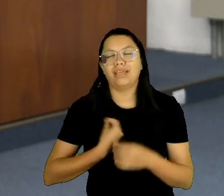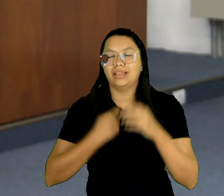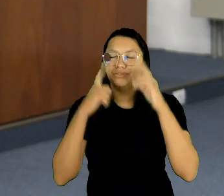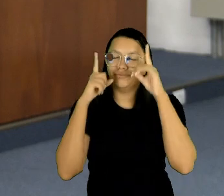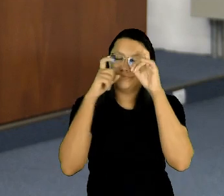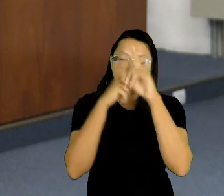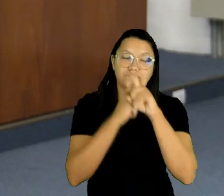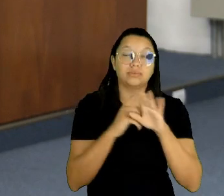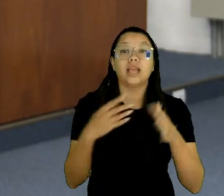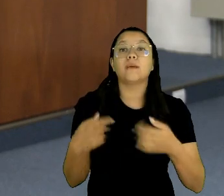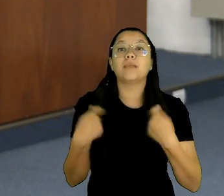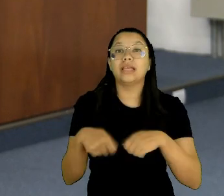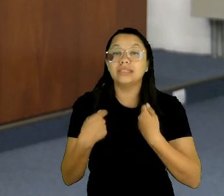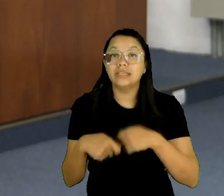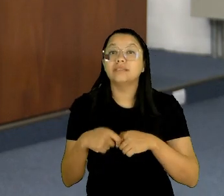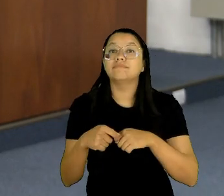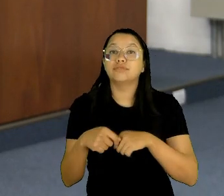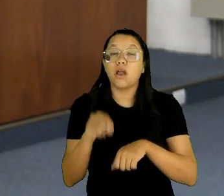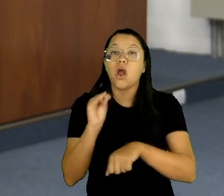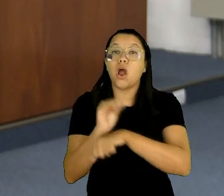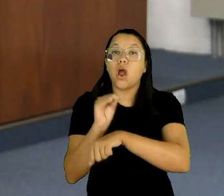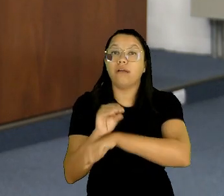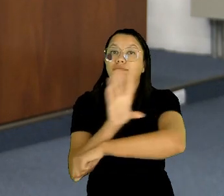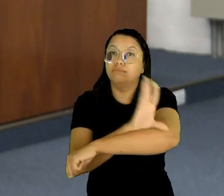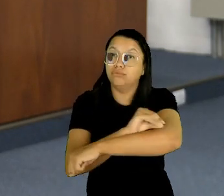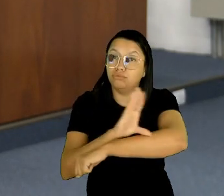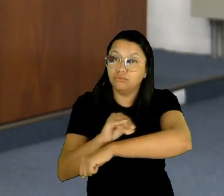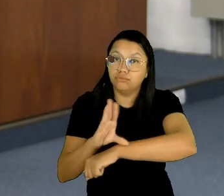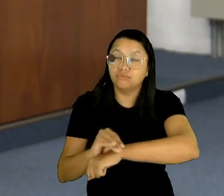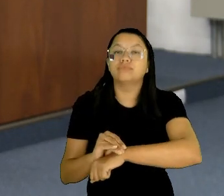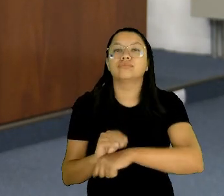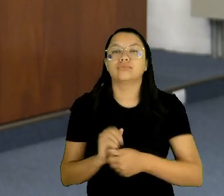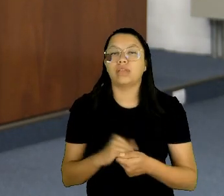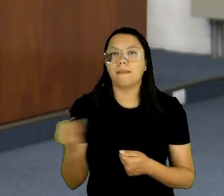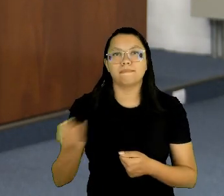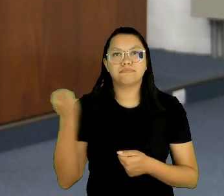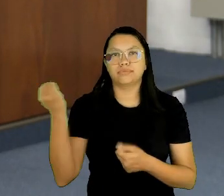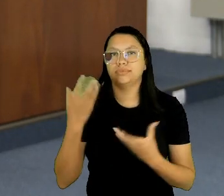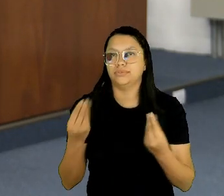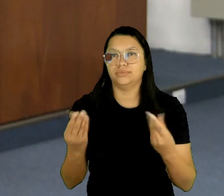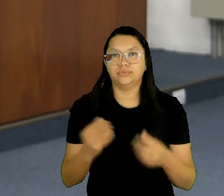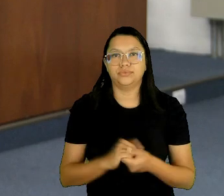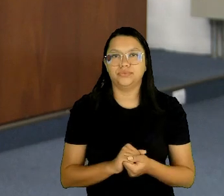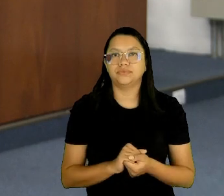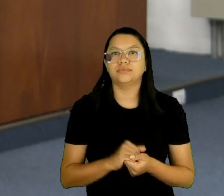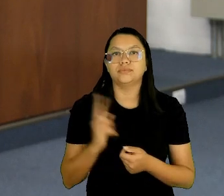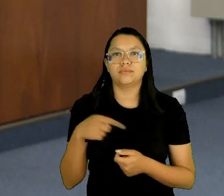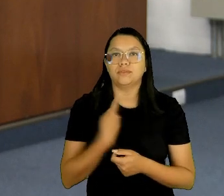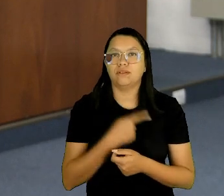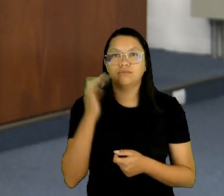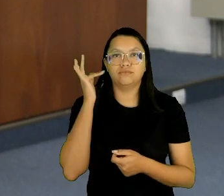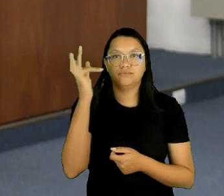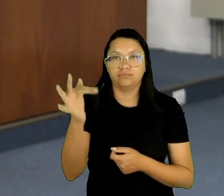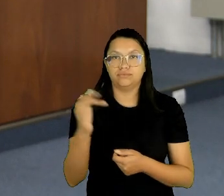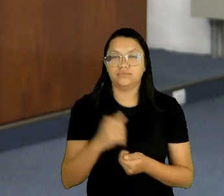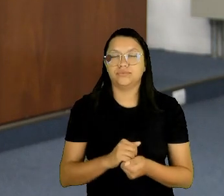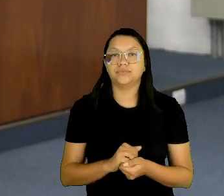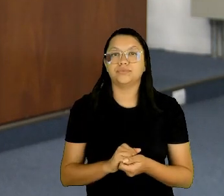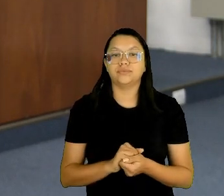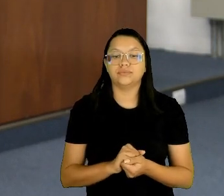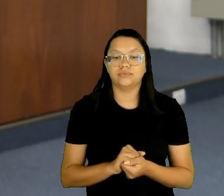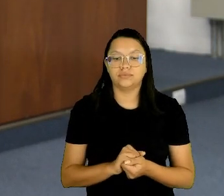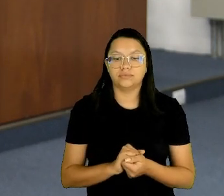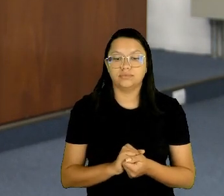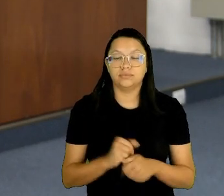gente conseguir preservar essa massa magra, essa massa com músculo é extremamente importante para o nosso futuro.